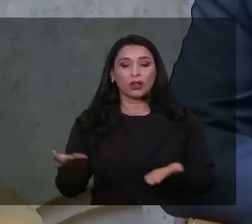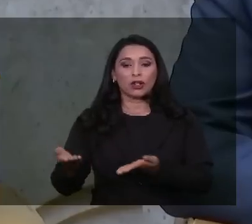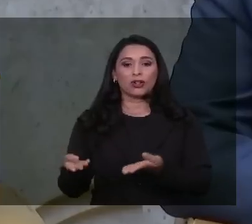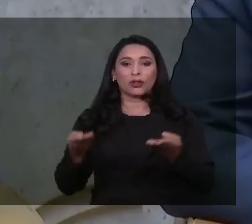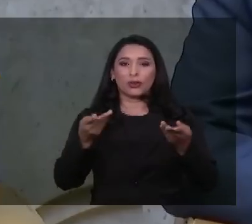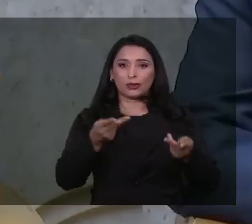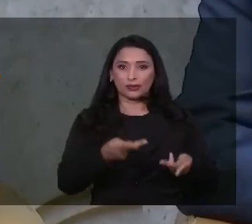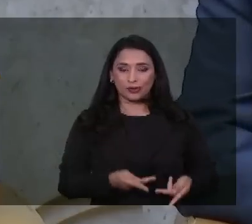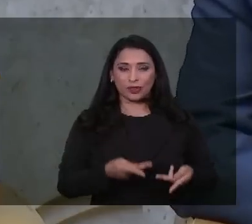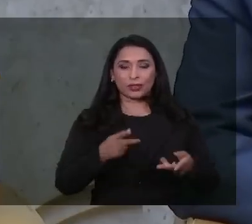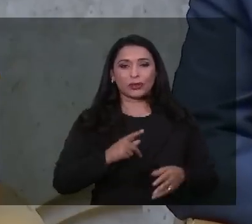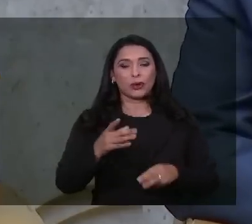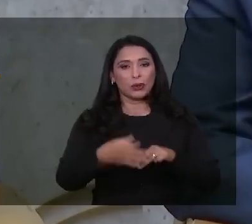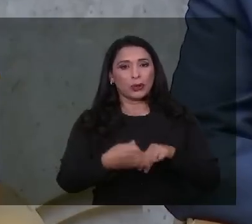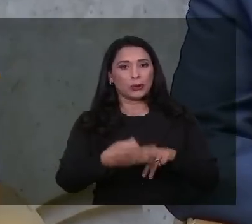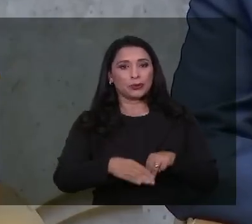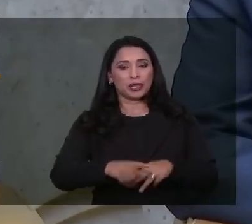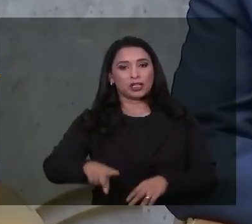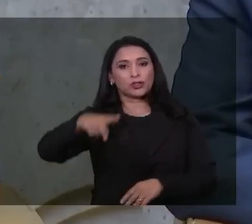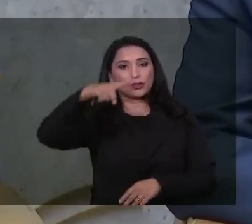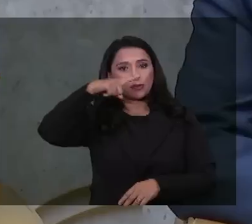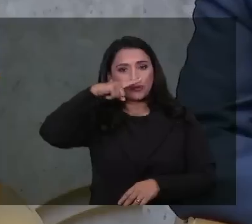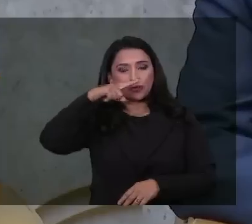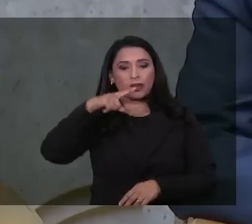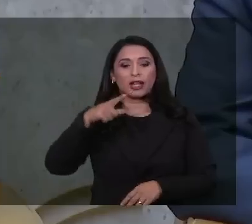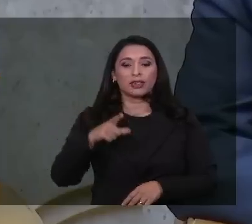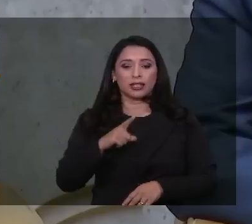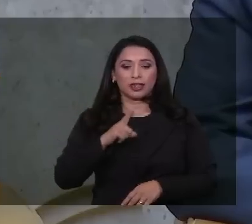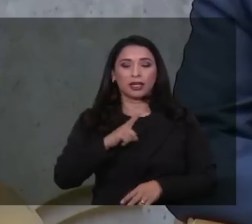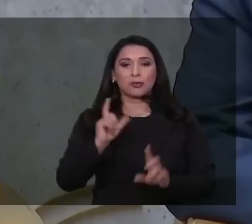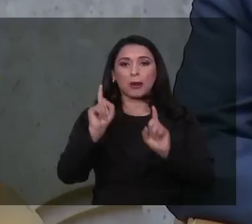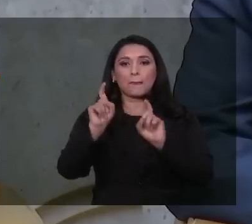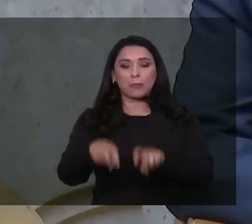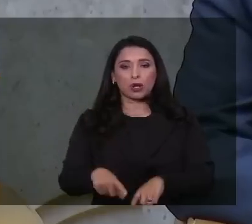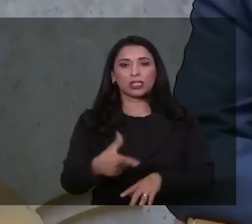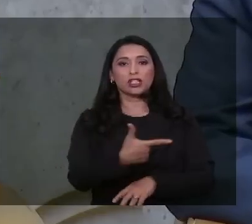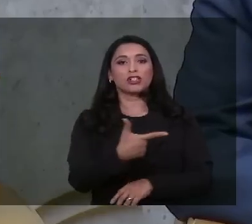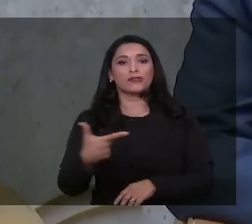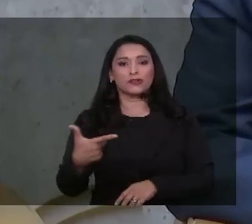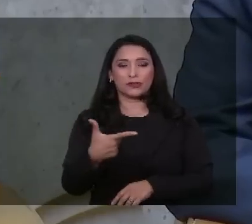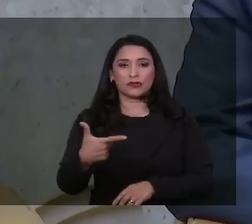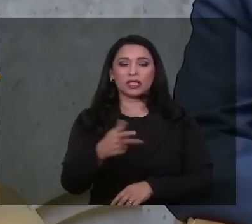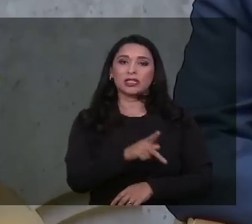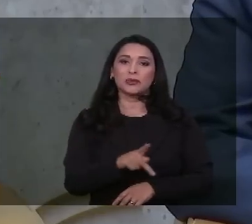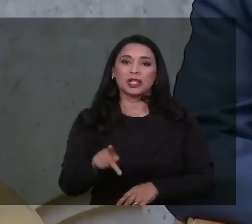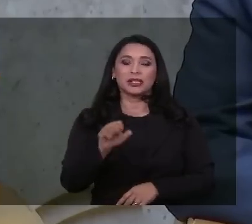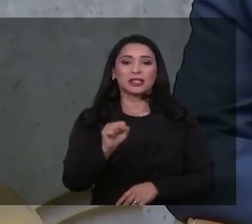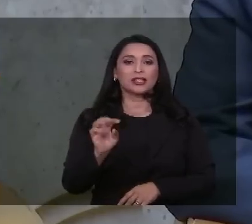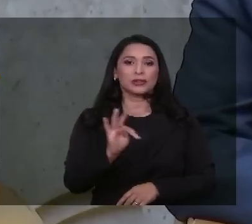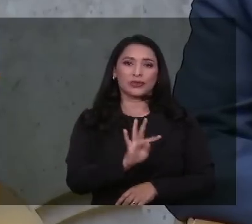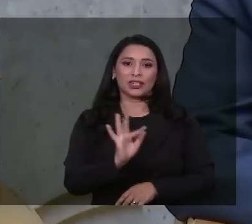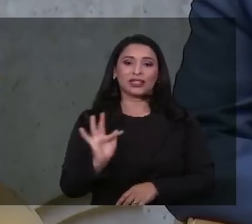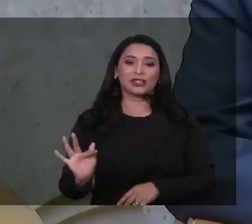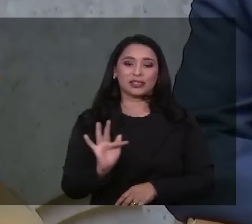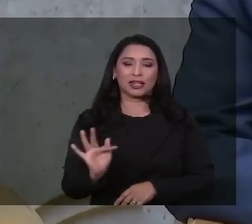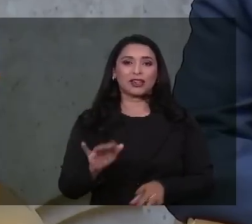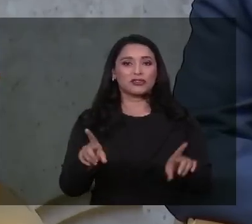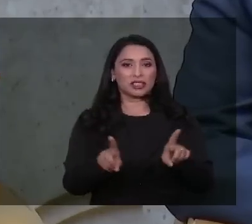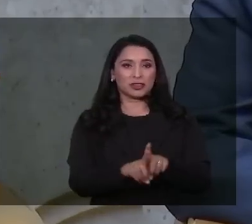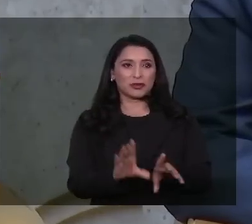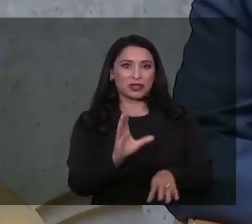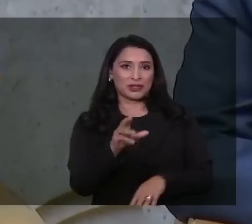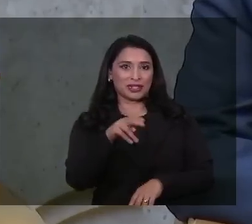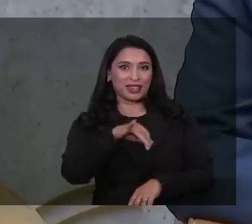Fachin, a prestar o compromisso de posse para o cargo de vice-presidente do Supremo Tribunal Federal e do Conselho Nacional